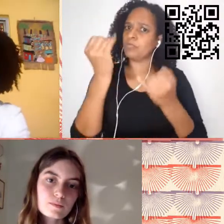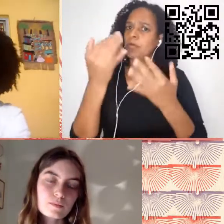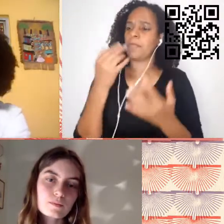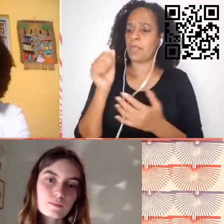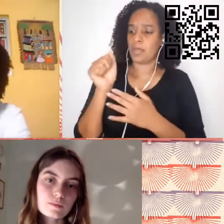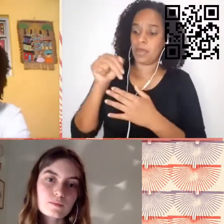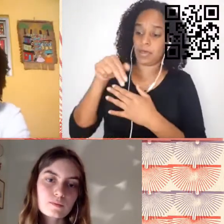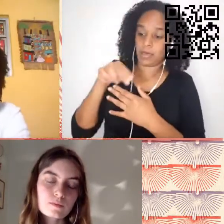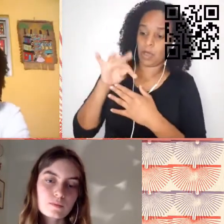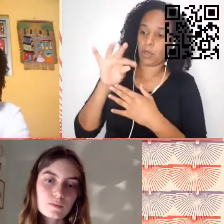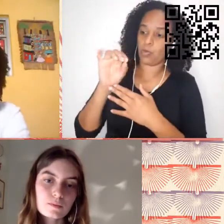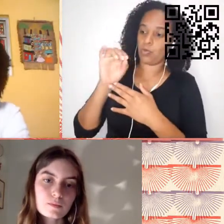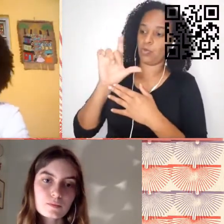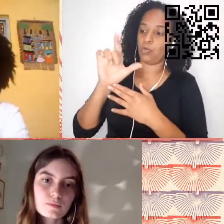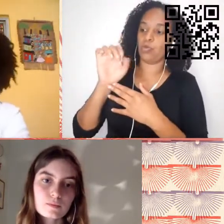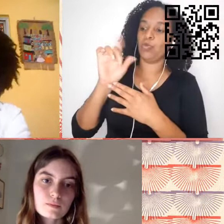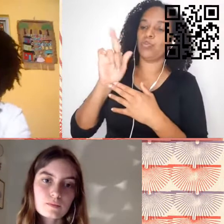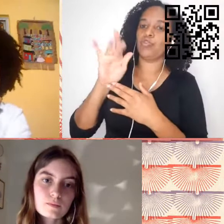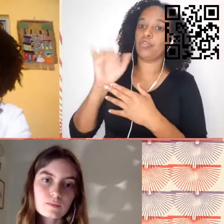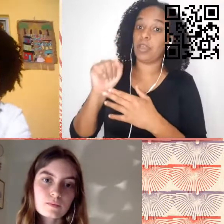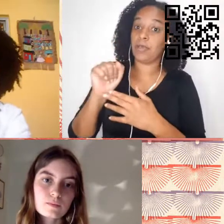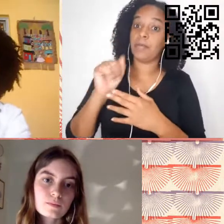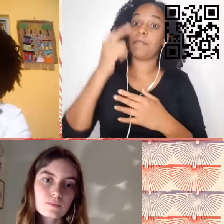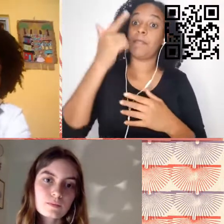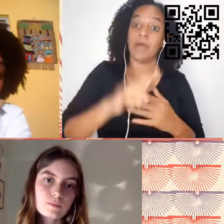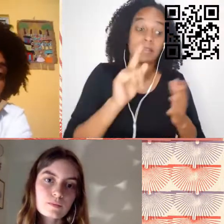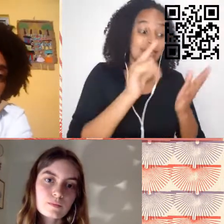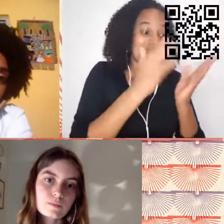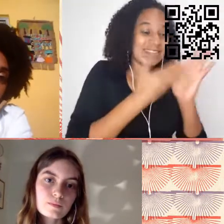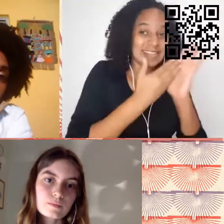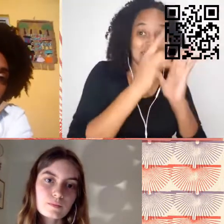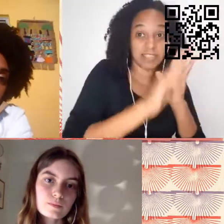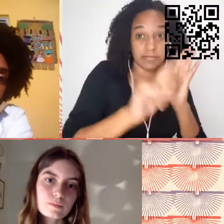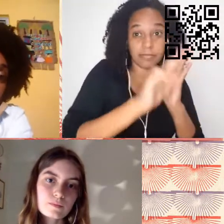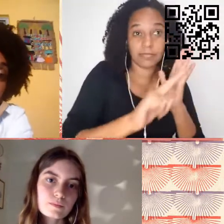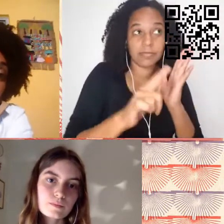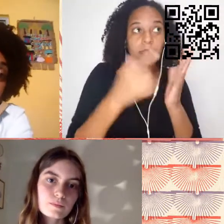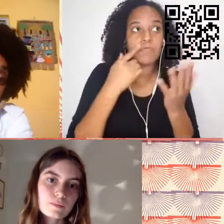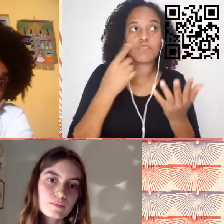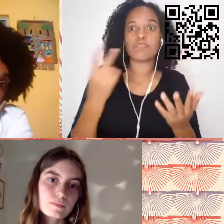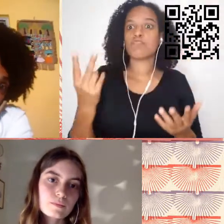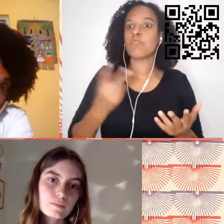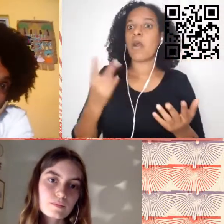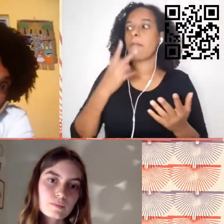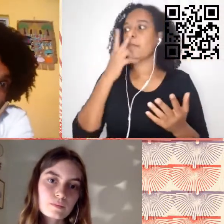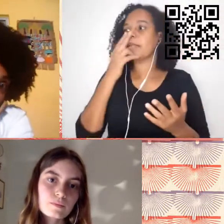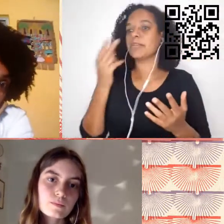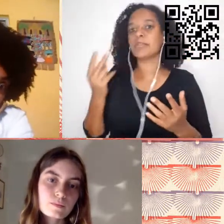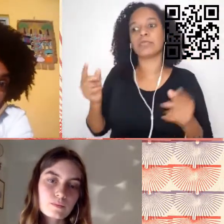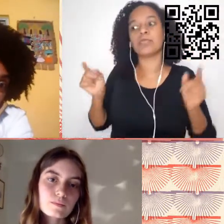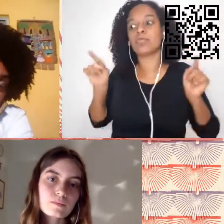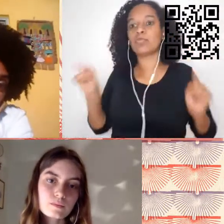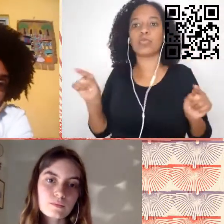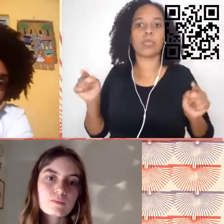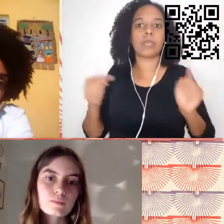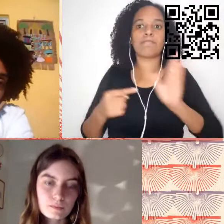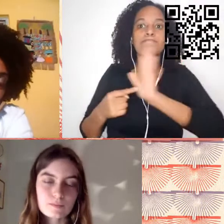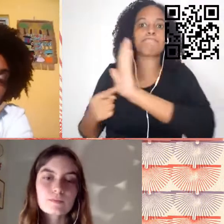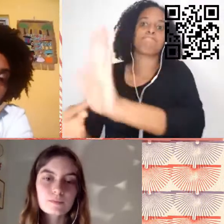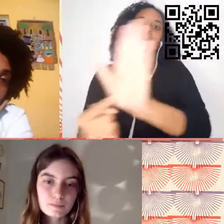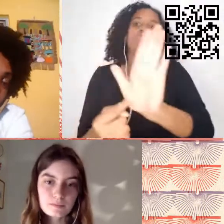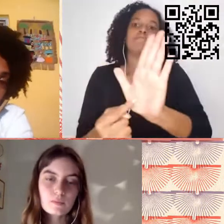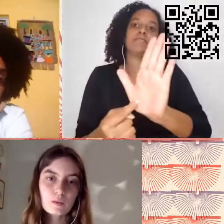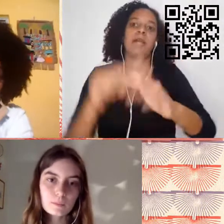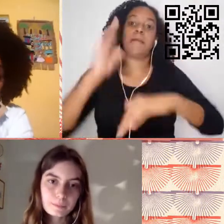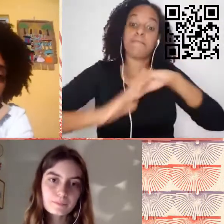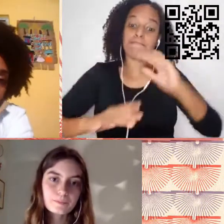e literatura, esses foram os primeiros mecanismos de visibilização de uma produção, né?